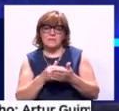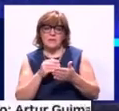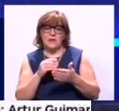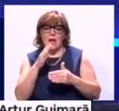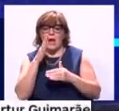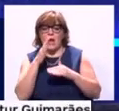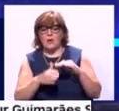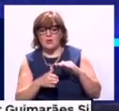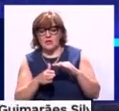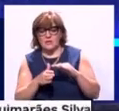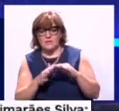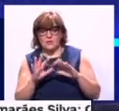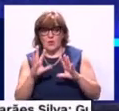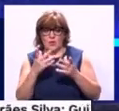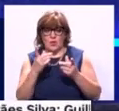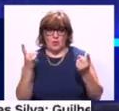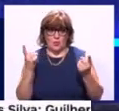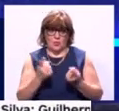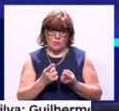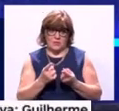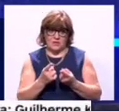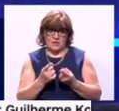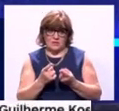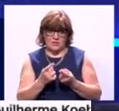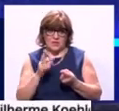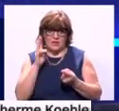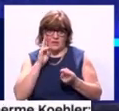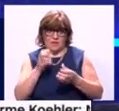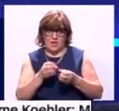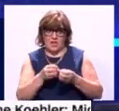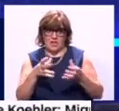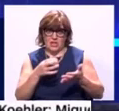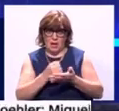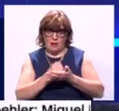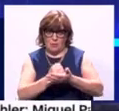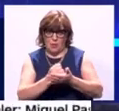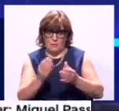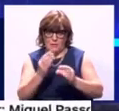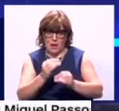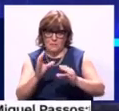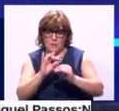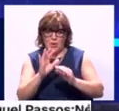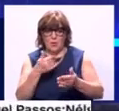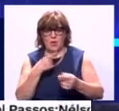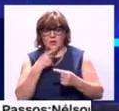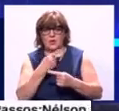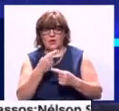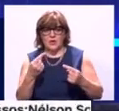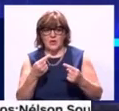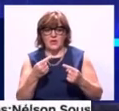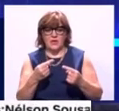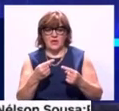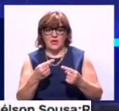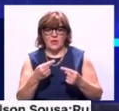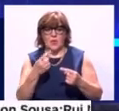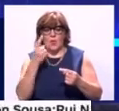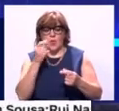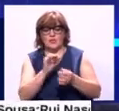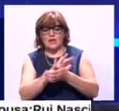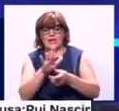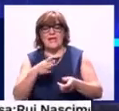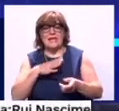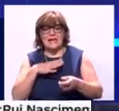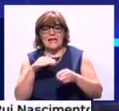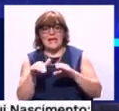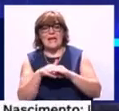Acontece, quando começamos a ver crescer o apoio, quando eu digo, eu para um órgão de comunicação social que queria